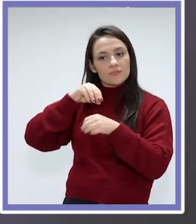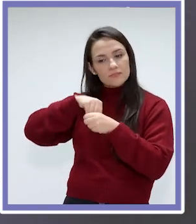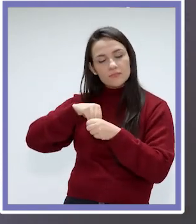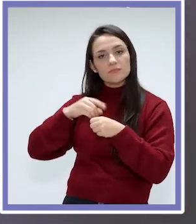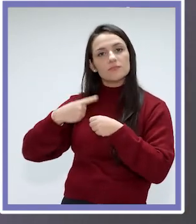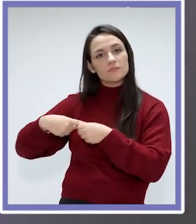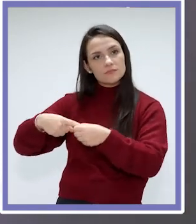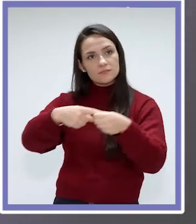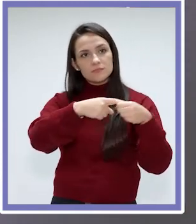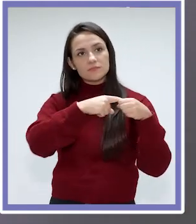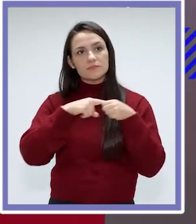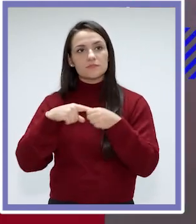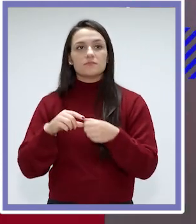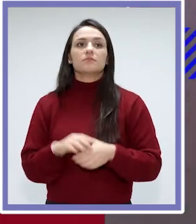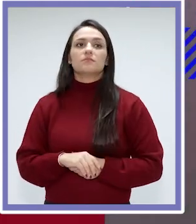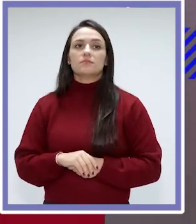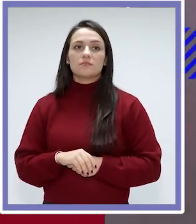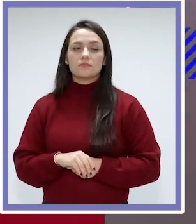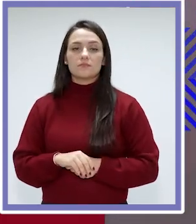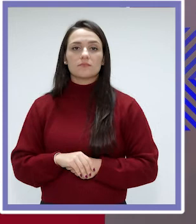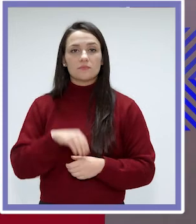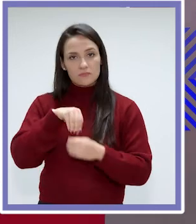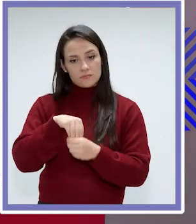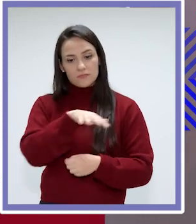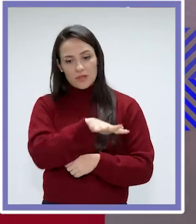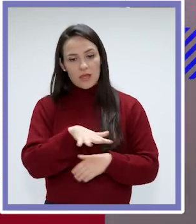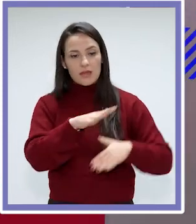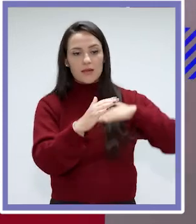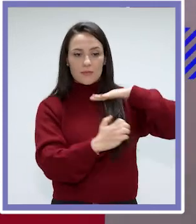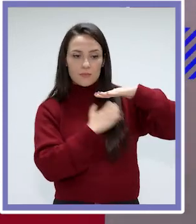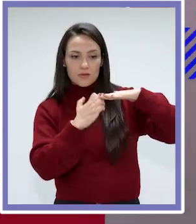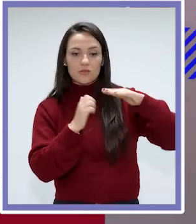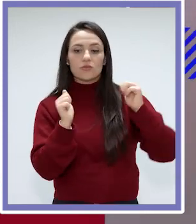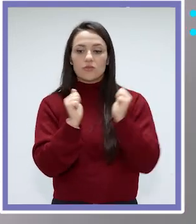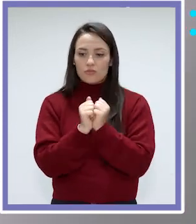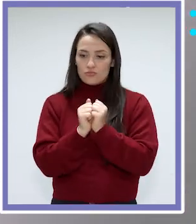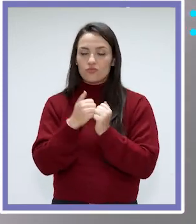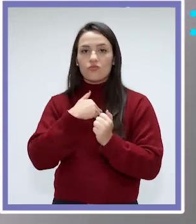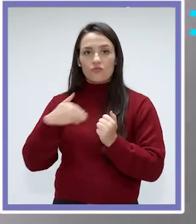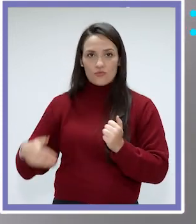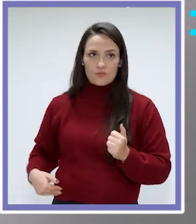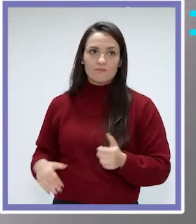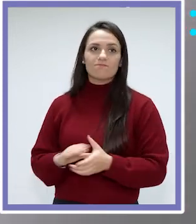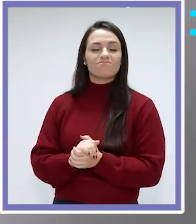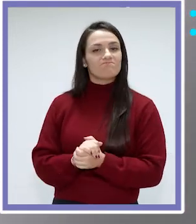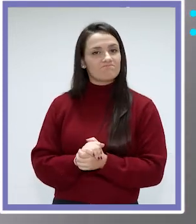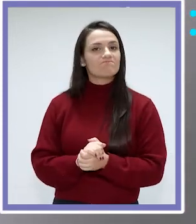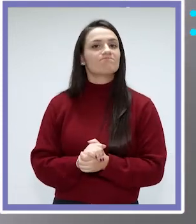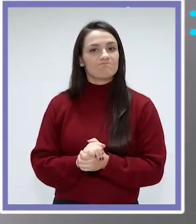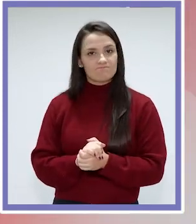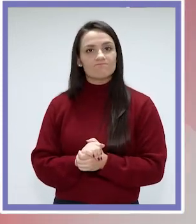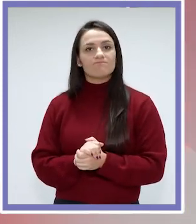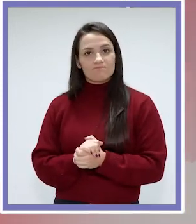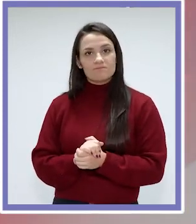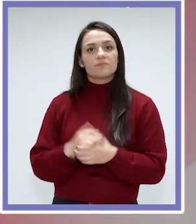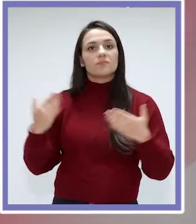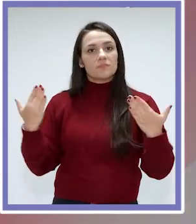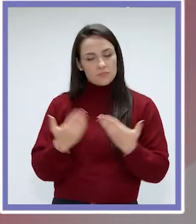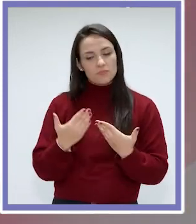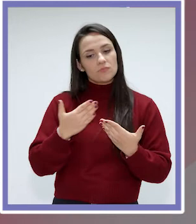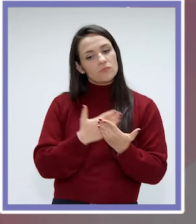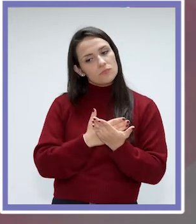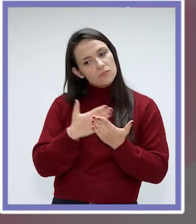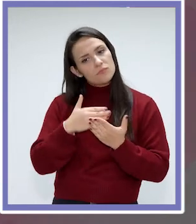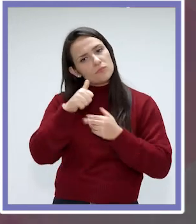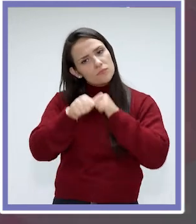município e do setor empresarial, e isso tem mudado um pouquinho o que a gente vai